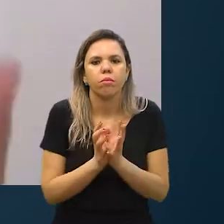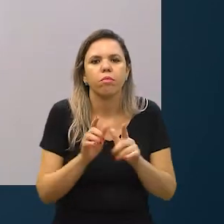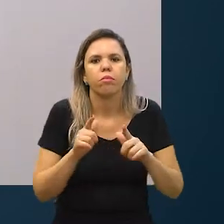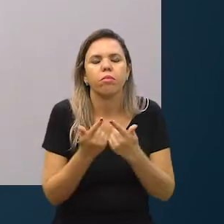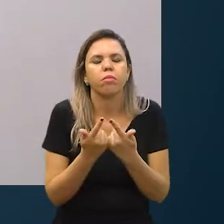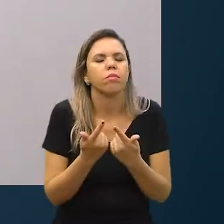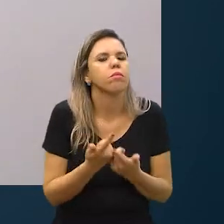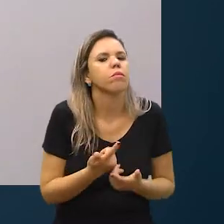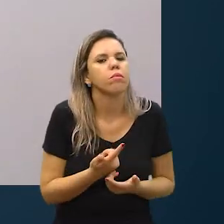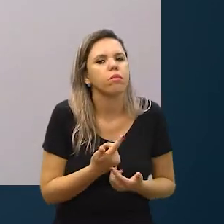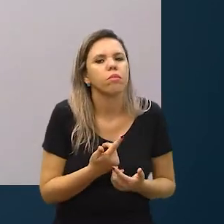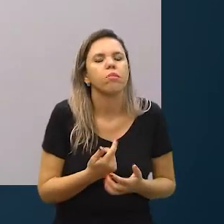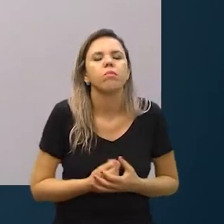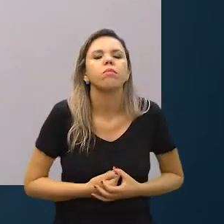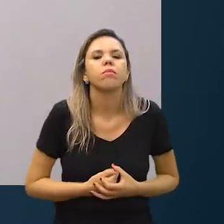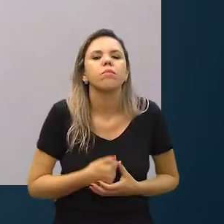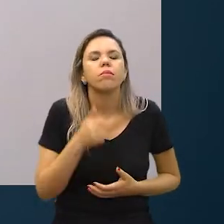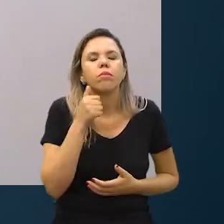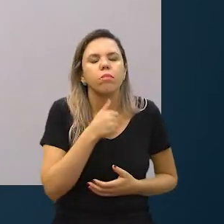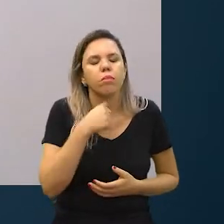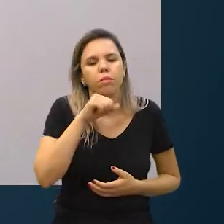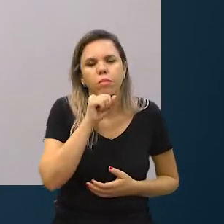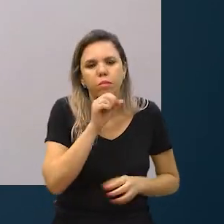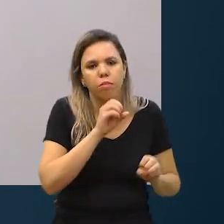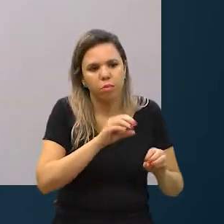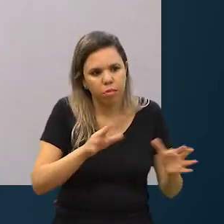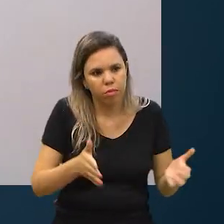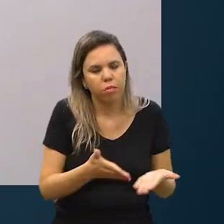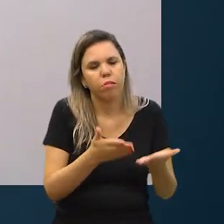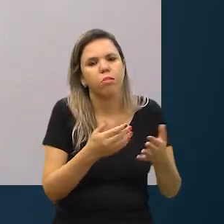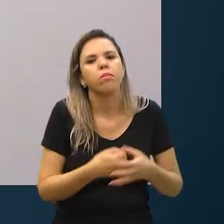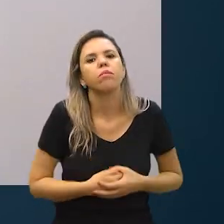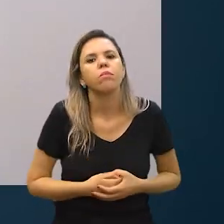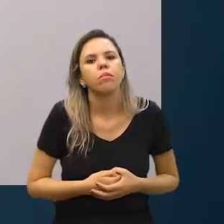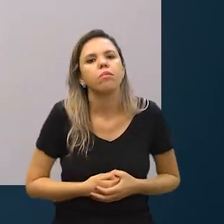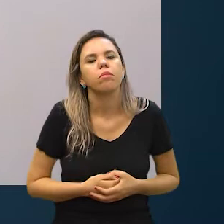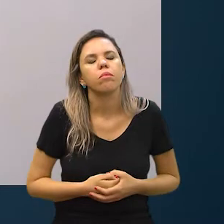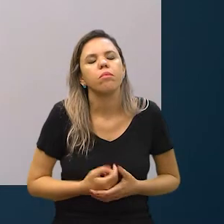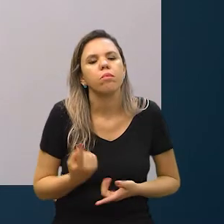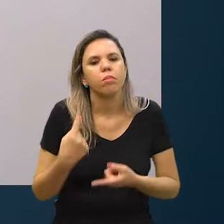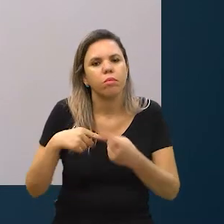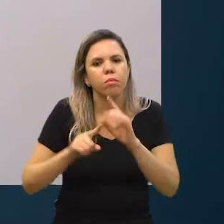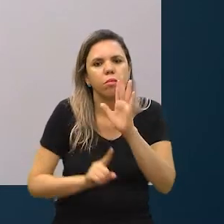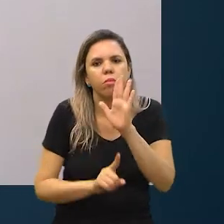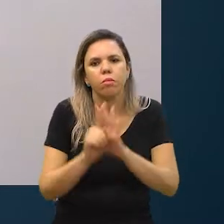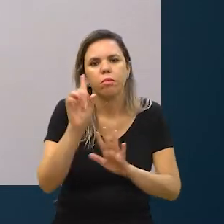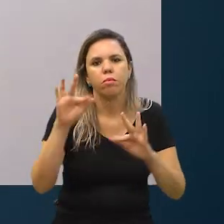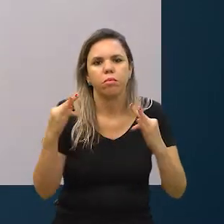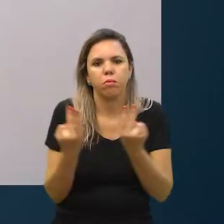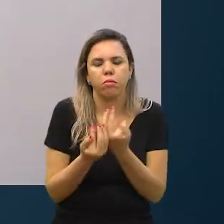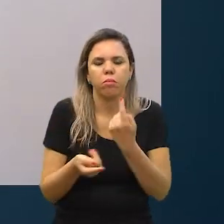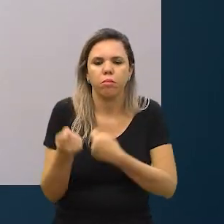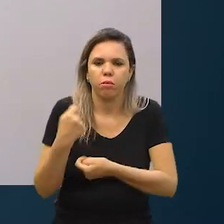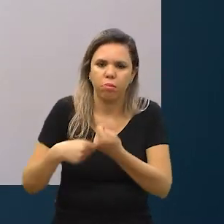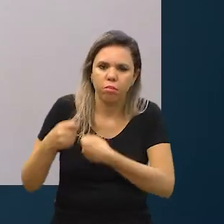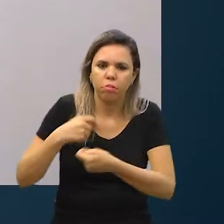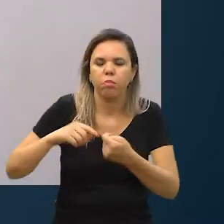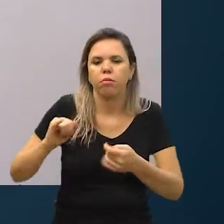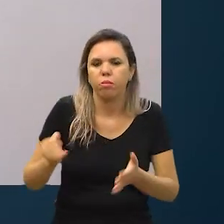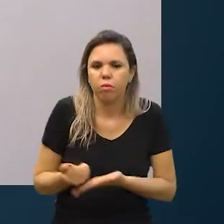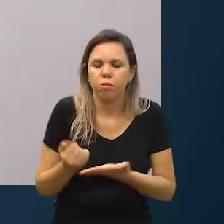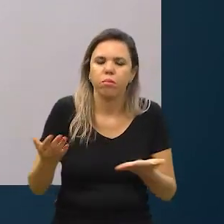Uma ideia toma corpo. A mulher ela é mãe, ela incentiva aí a sucessão familiar dos negócios, né? Ela provê